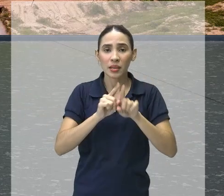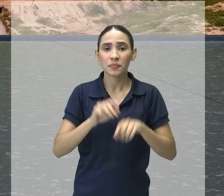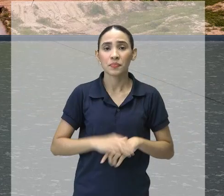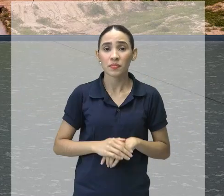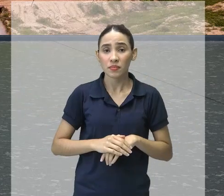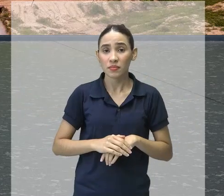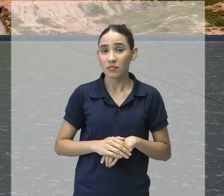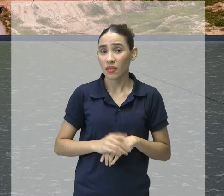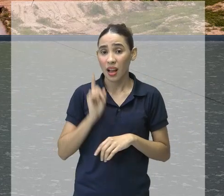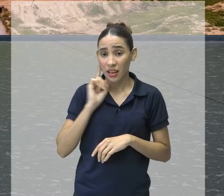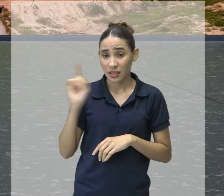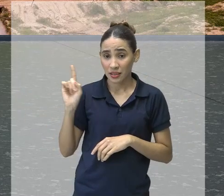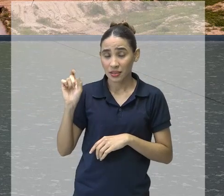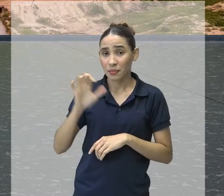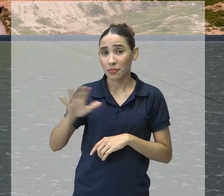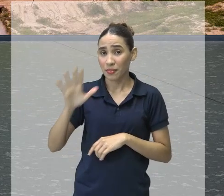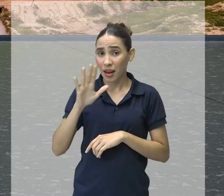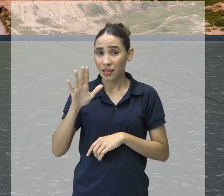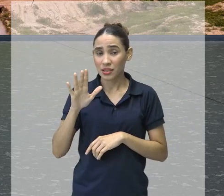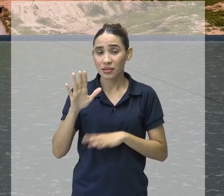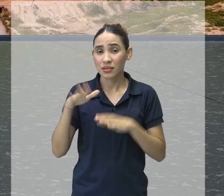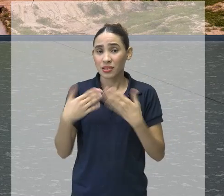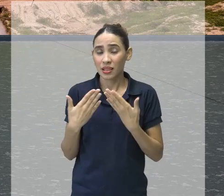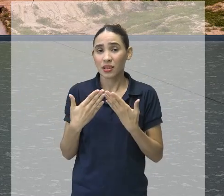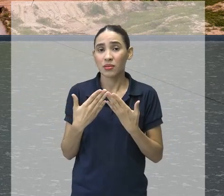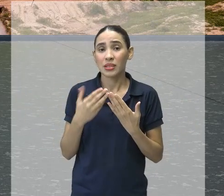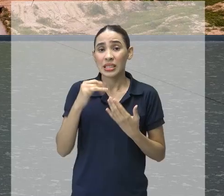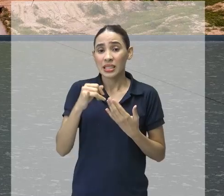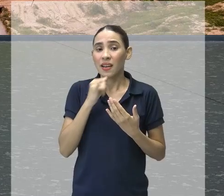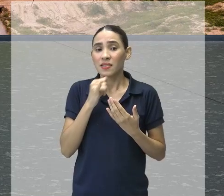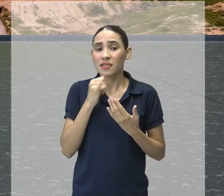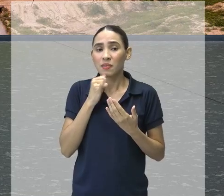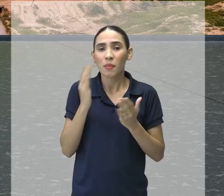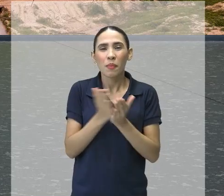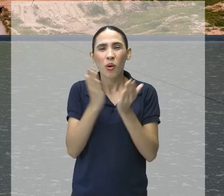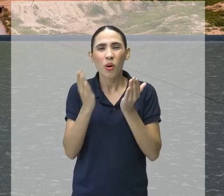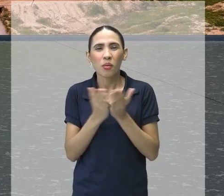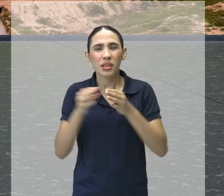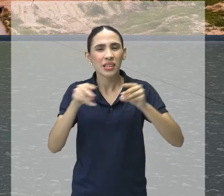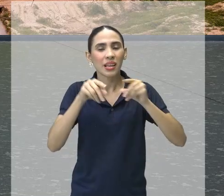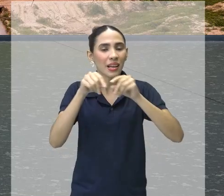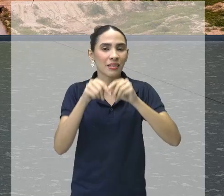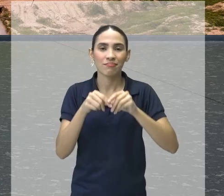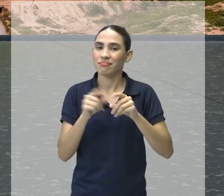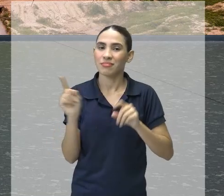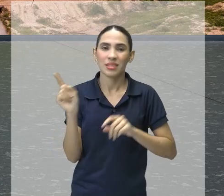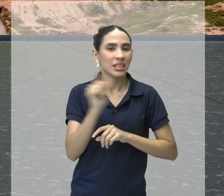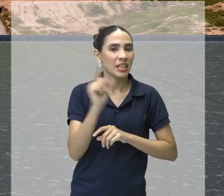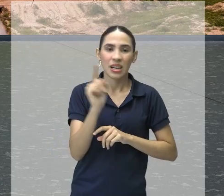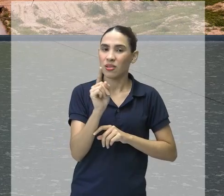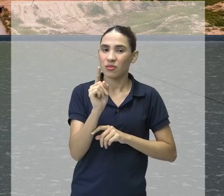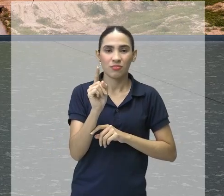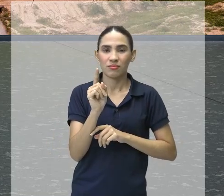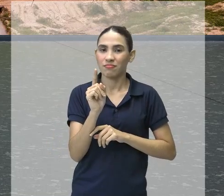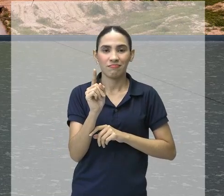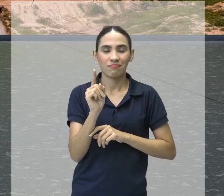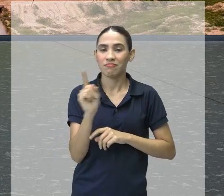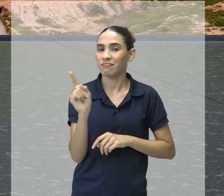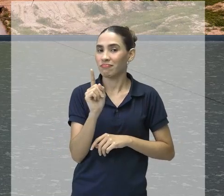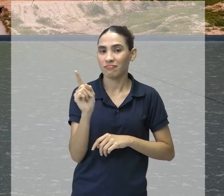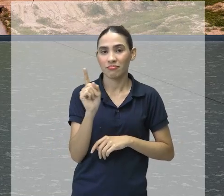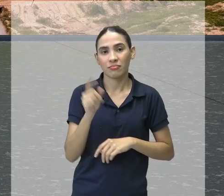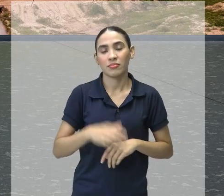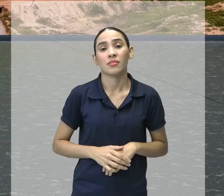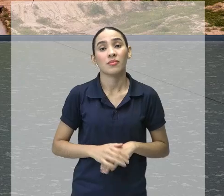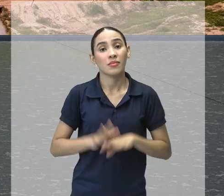vegetal? Da forma como essa terra aqui está se apresentando em nossa imagem, certamente vocês vão responder que